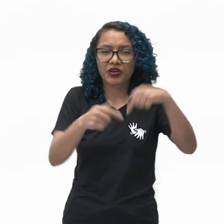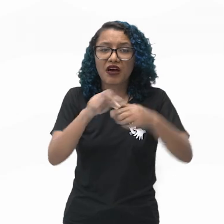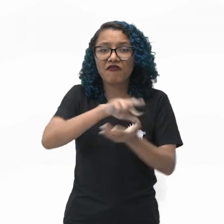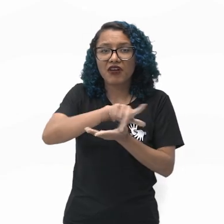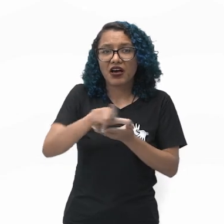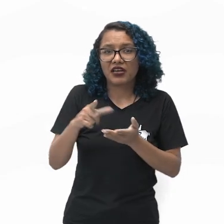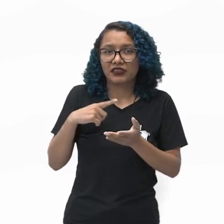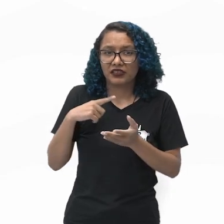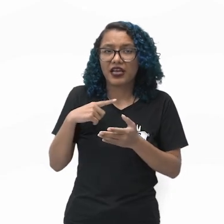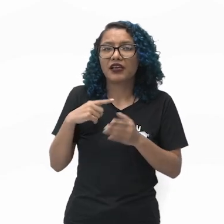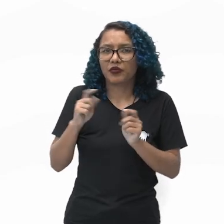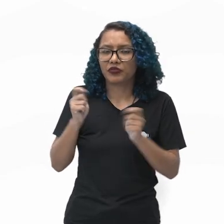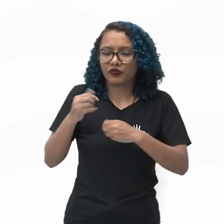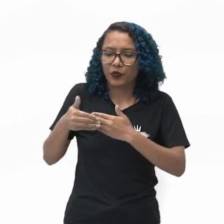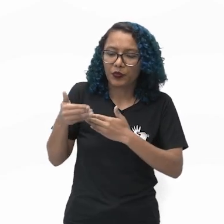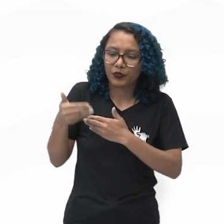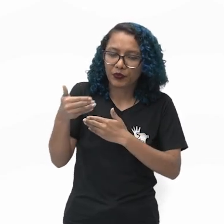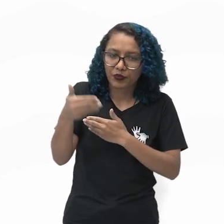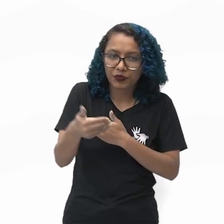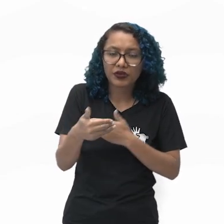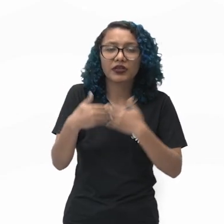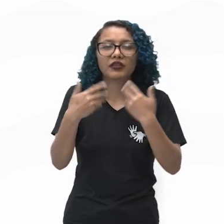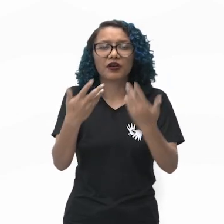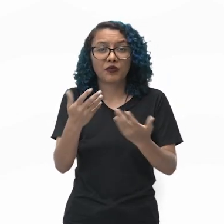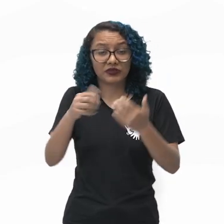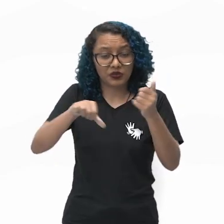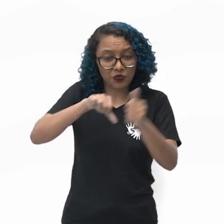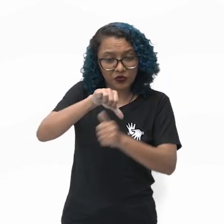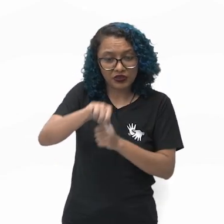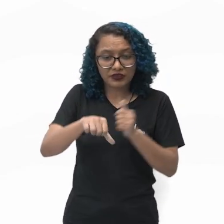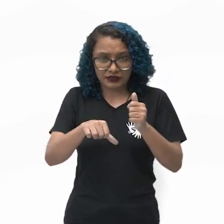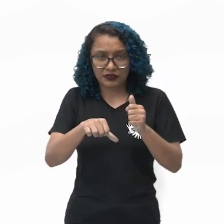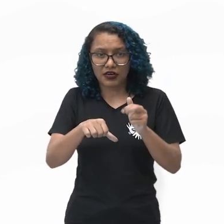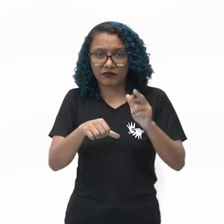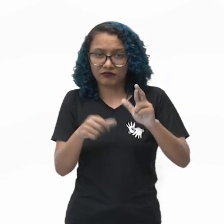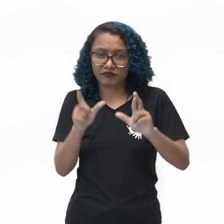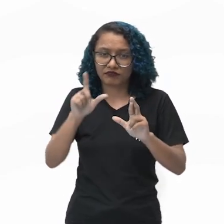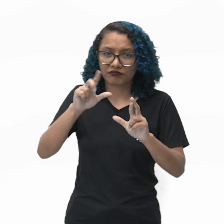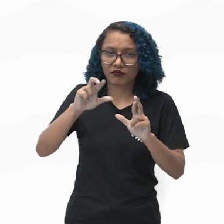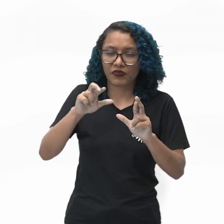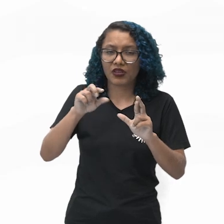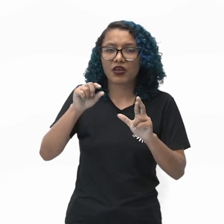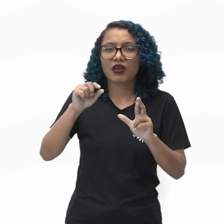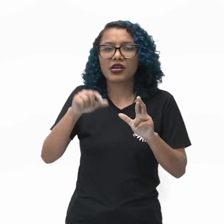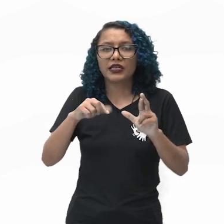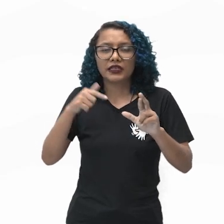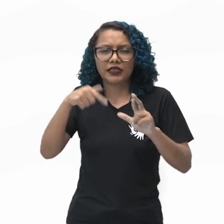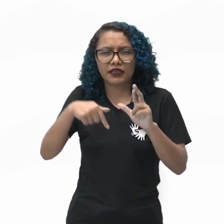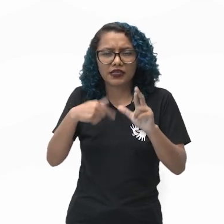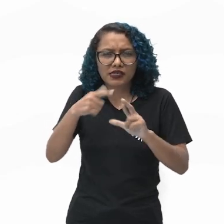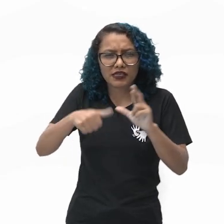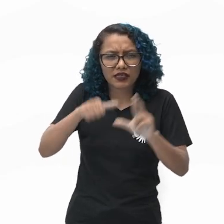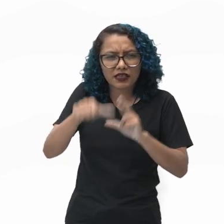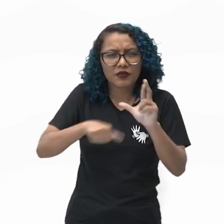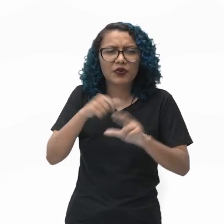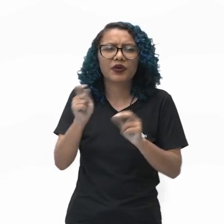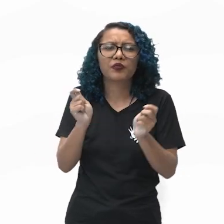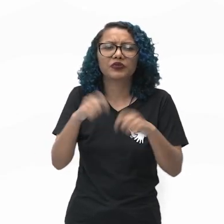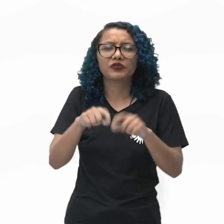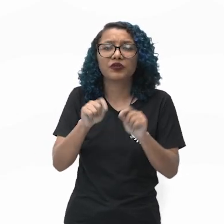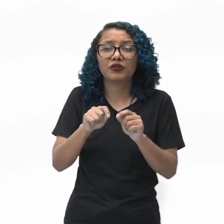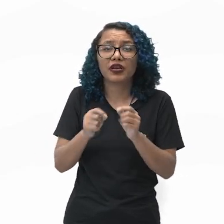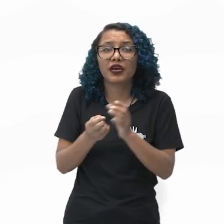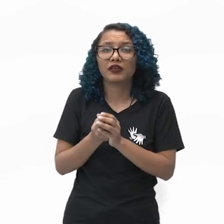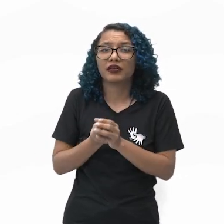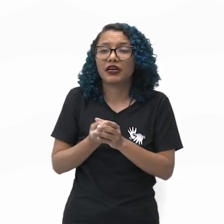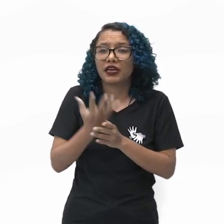ao longo do tempo, tá? E essas reações químicas, elas podem produzir vários substratos, ou seja, eu posso ter